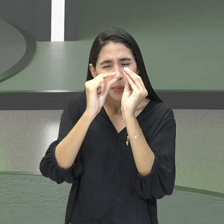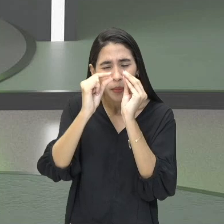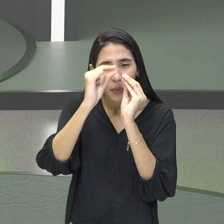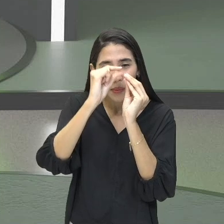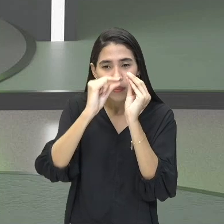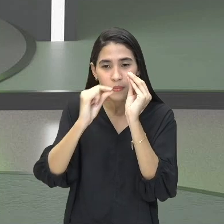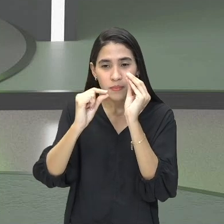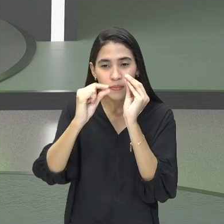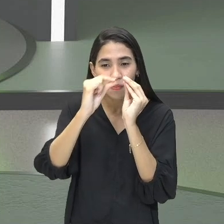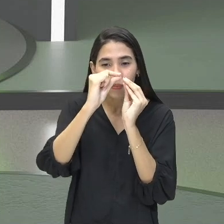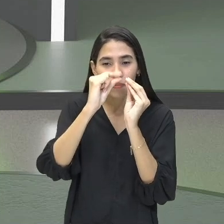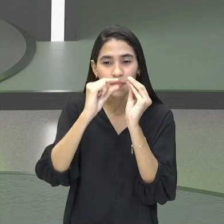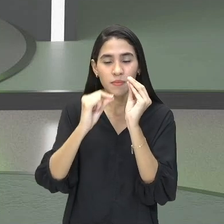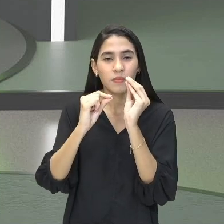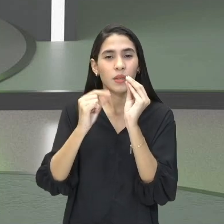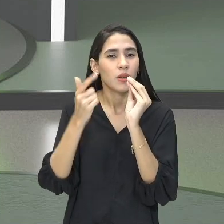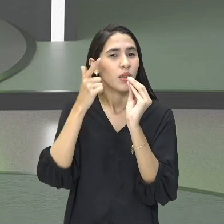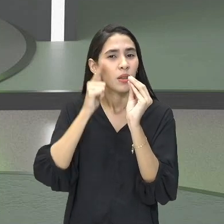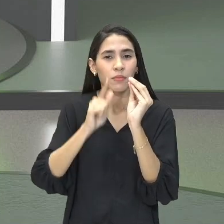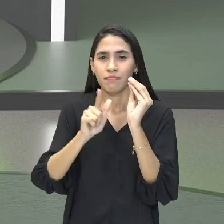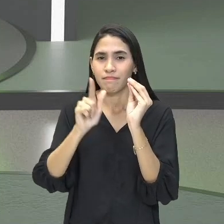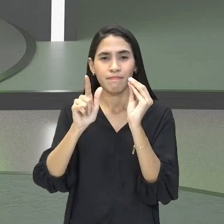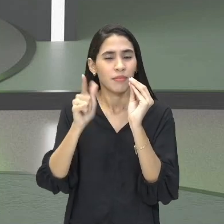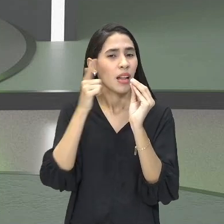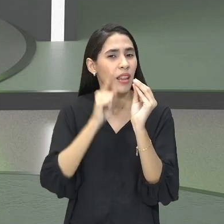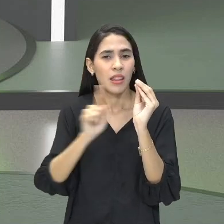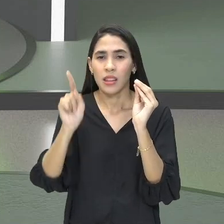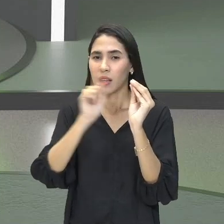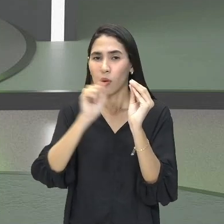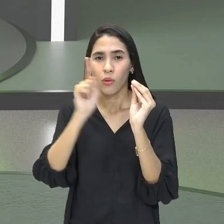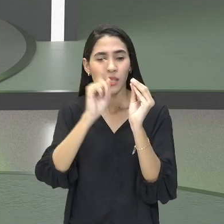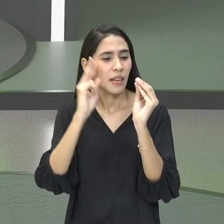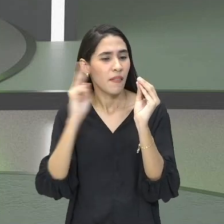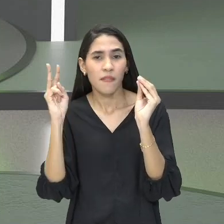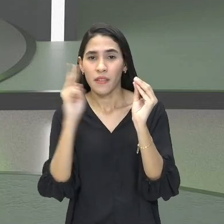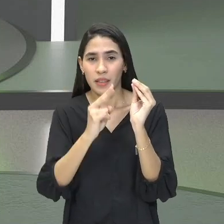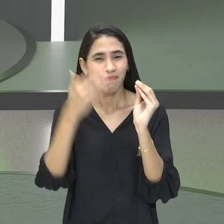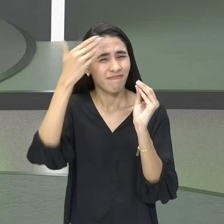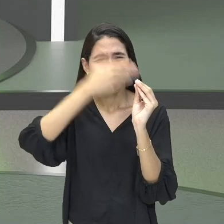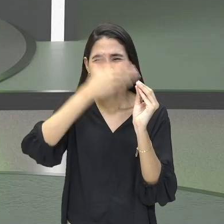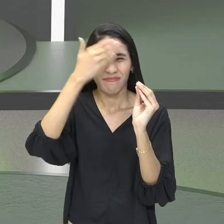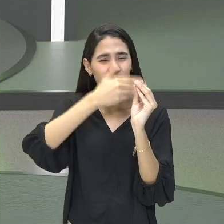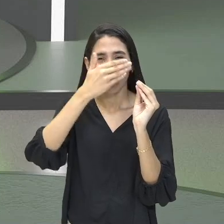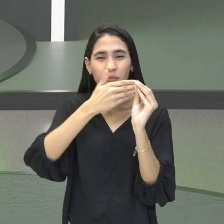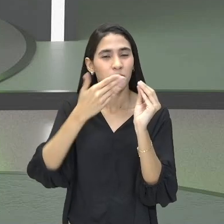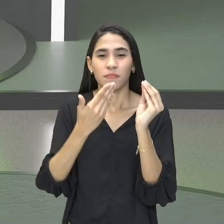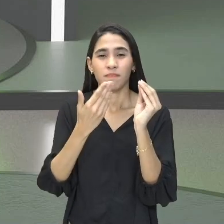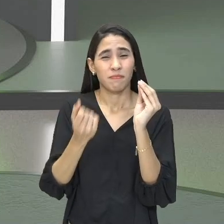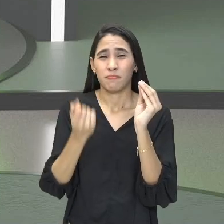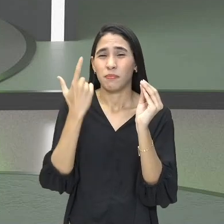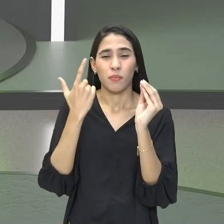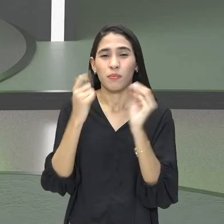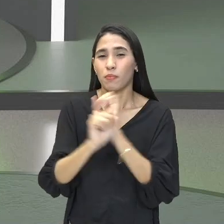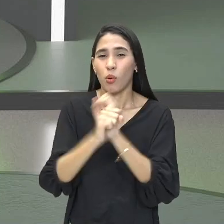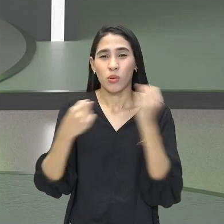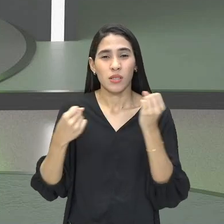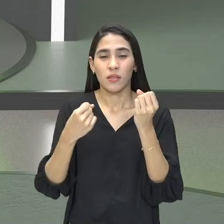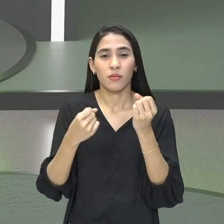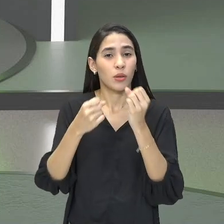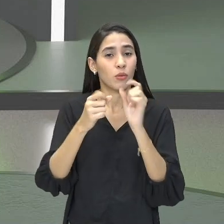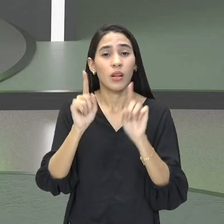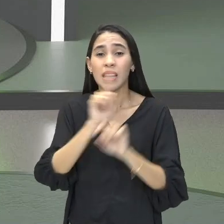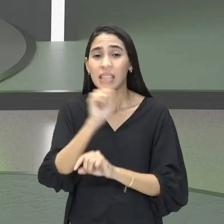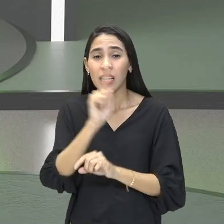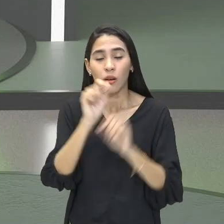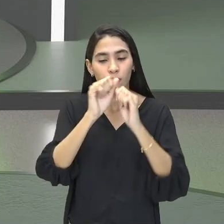partículas aí, a gente não consegue visualizar a olho nu, elas não se sedimentam e elas nem podem